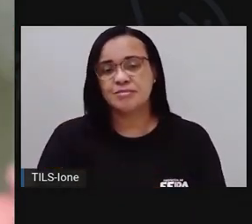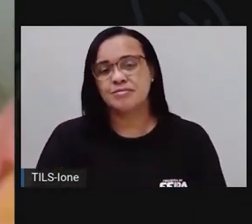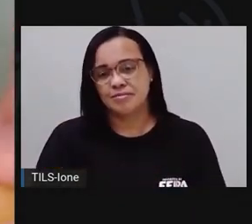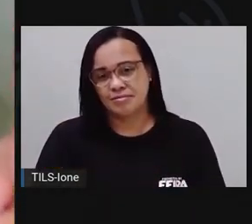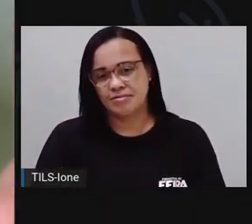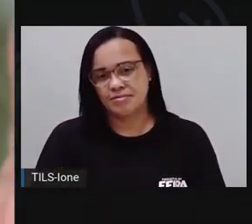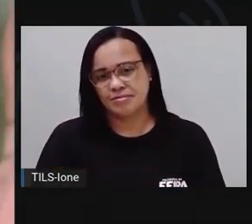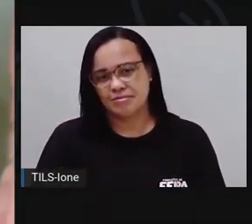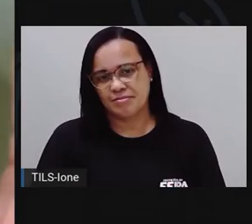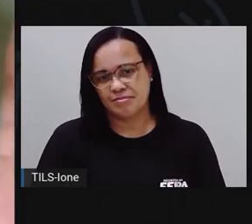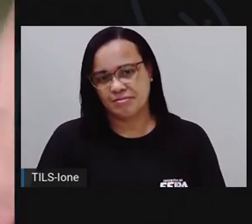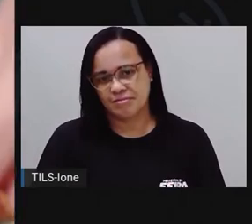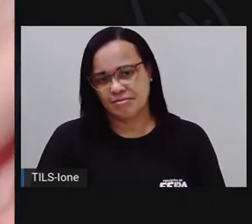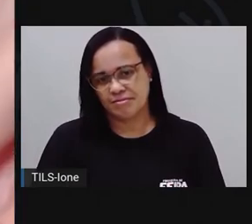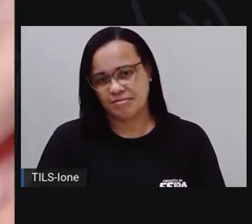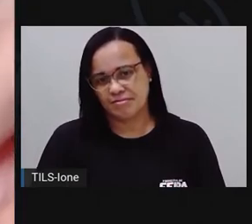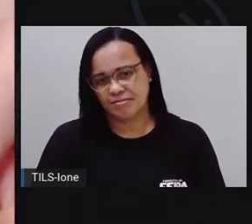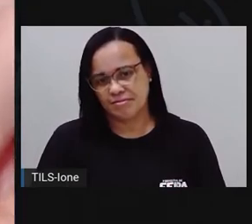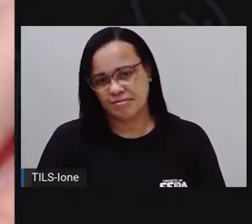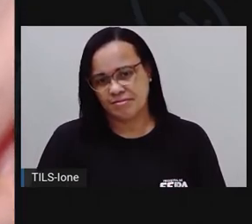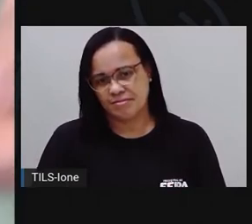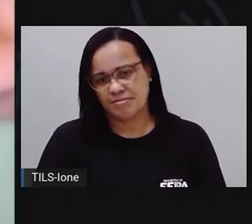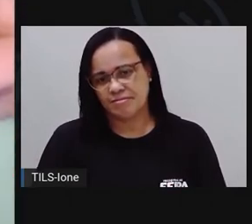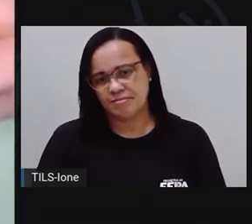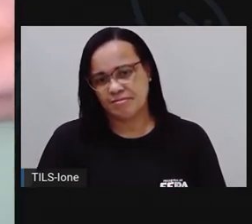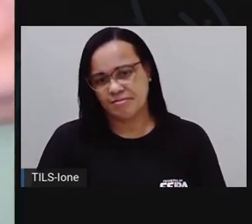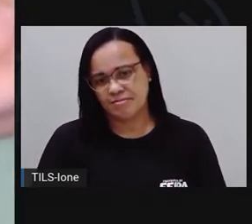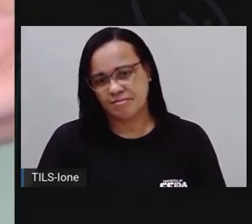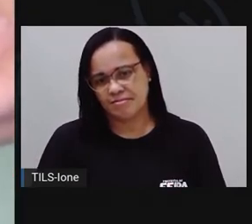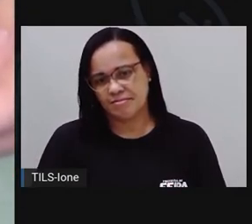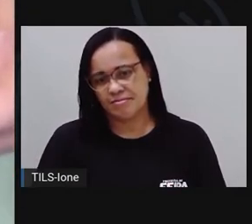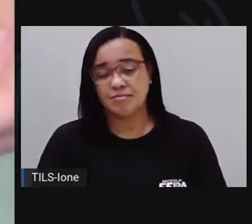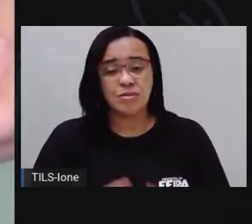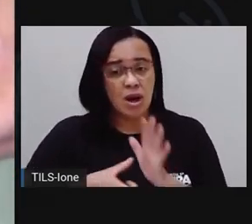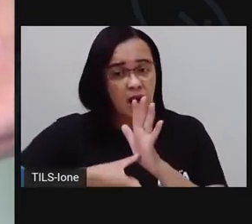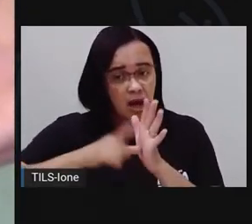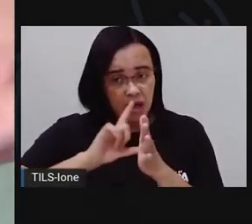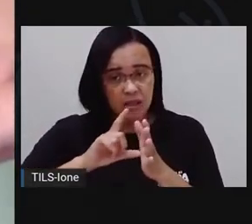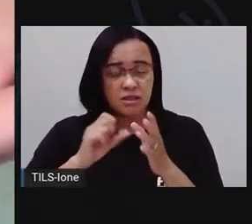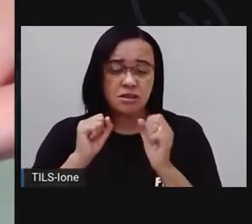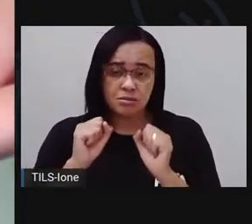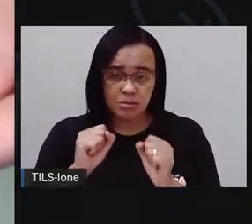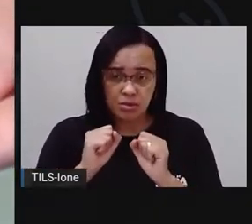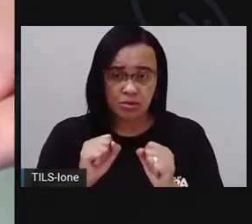vocês verem. Vocês podem pintar o palito.